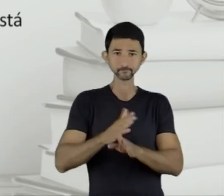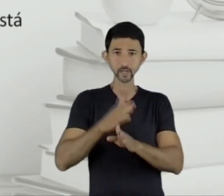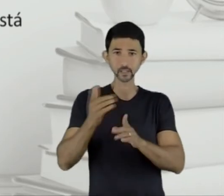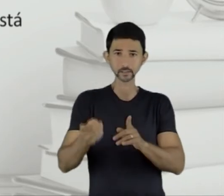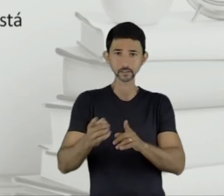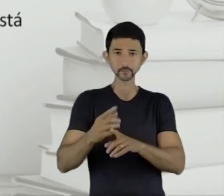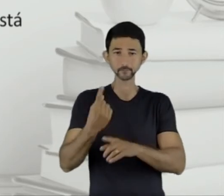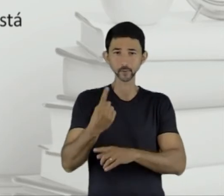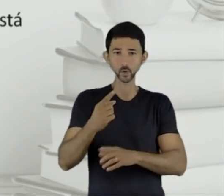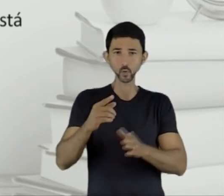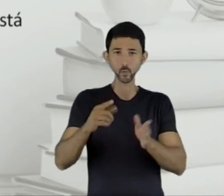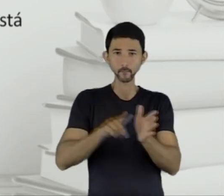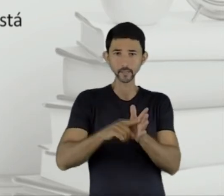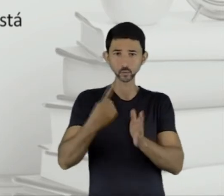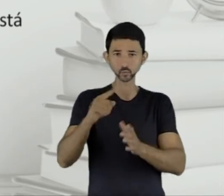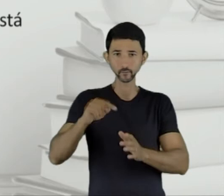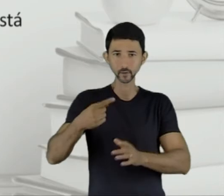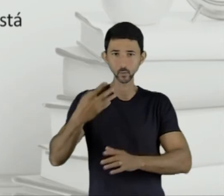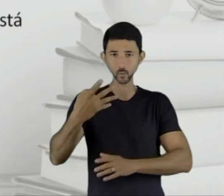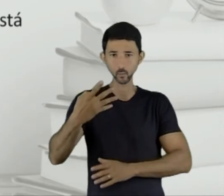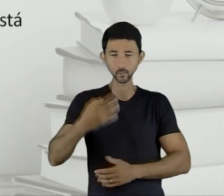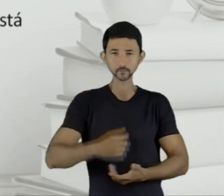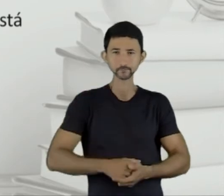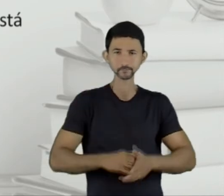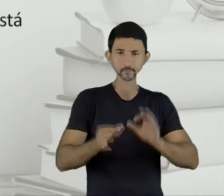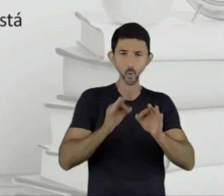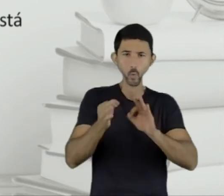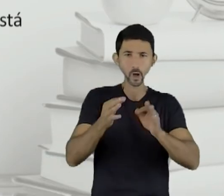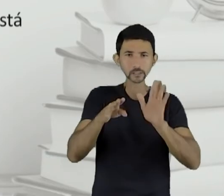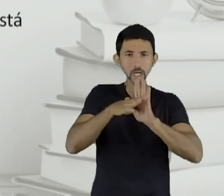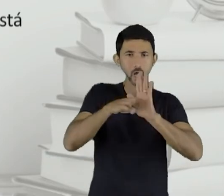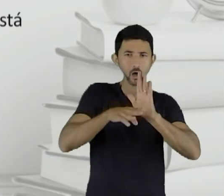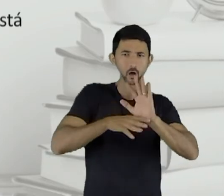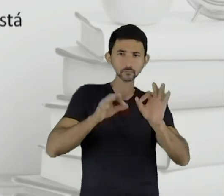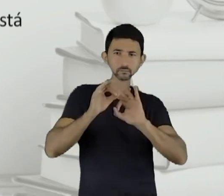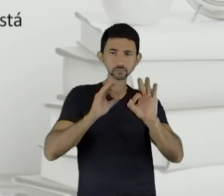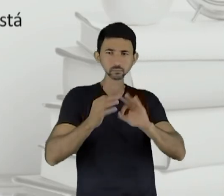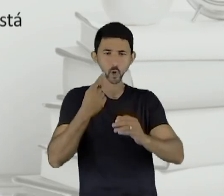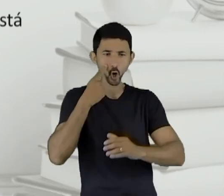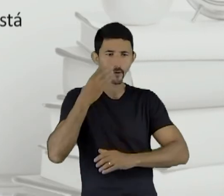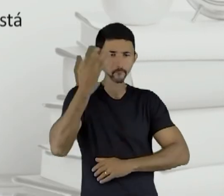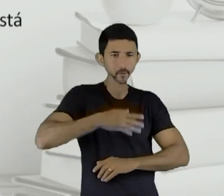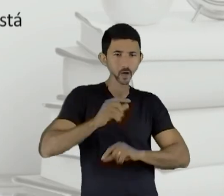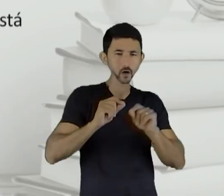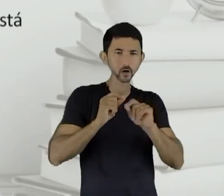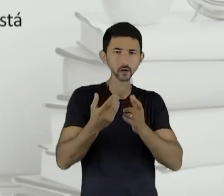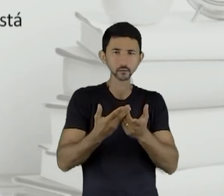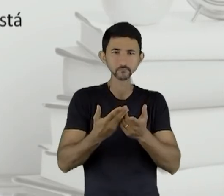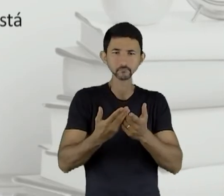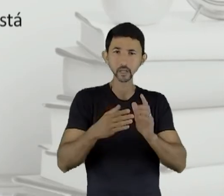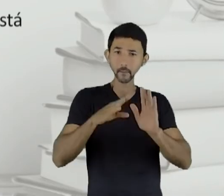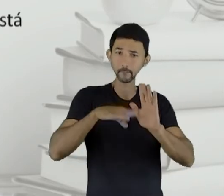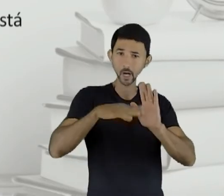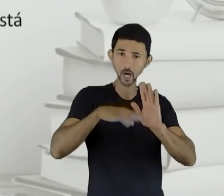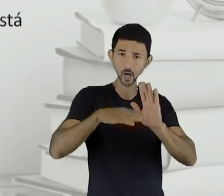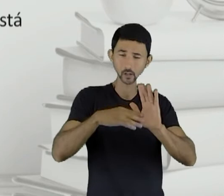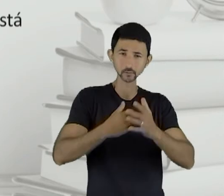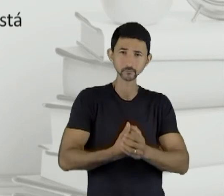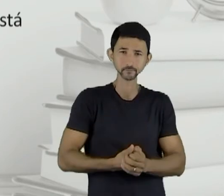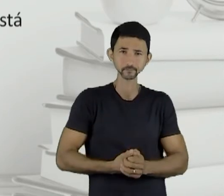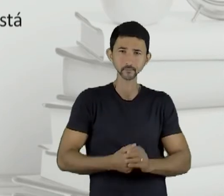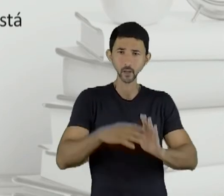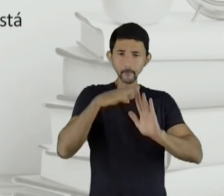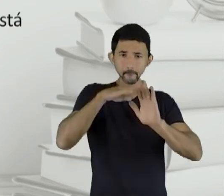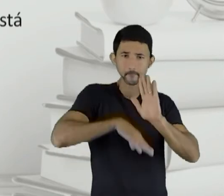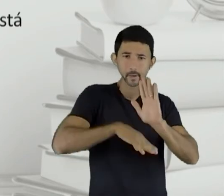menos 1,4. E analisando por meio dos módulos, a gente verifica que ele tem o menor módulo. Então, ele